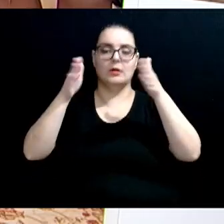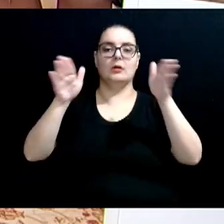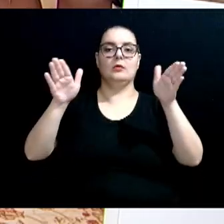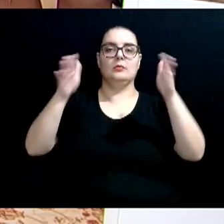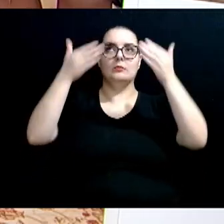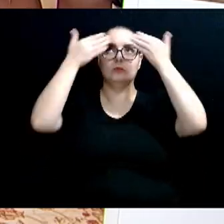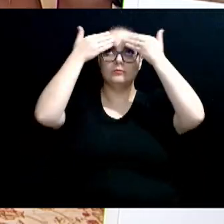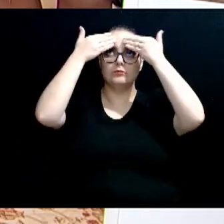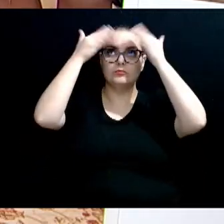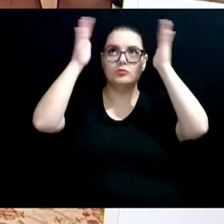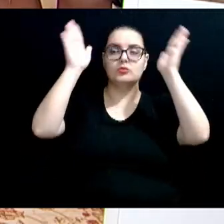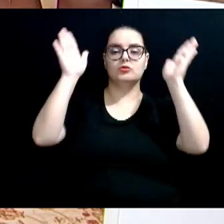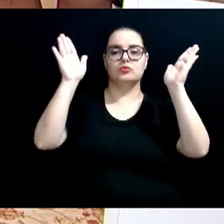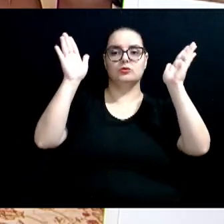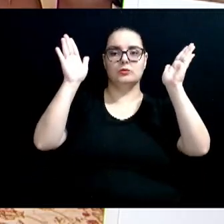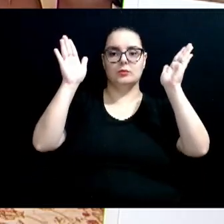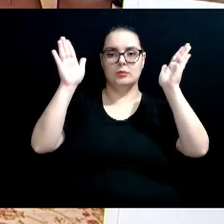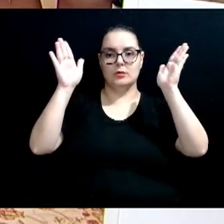mente